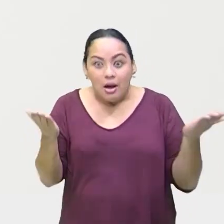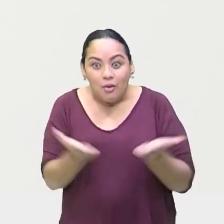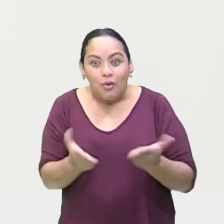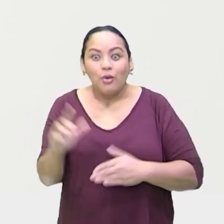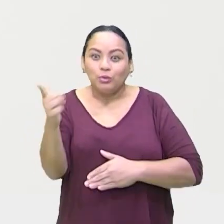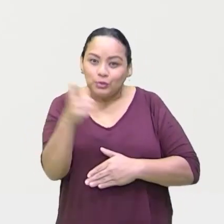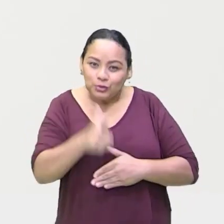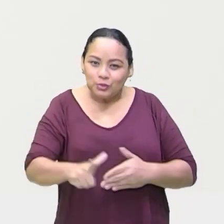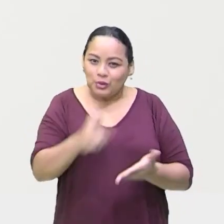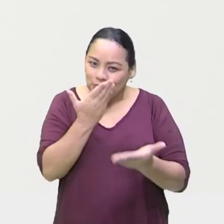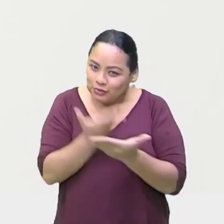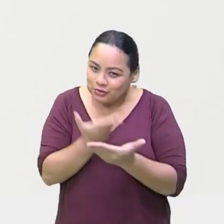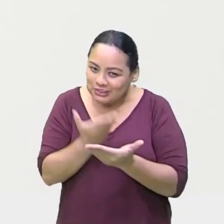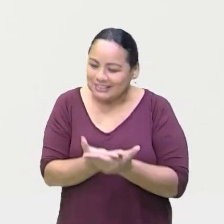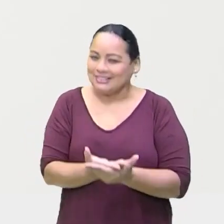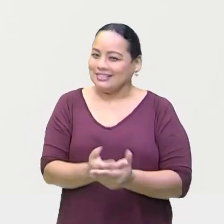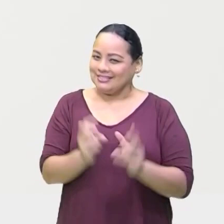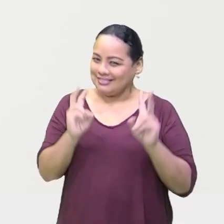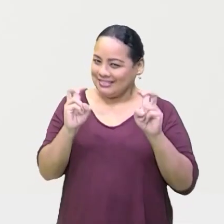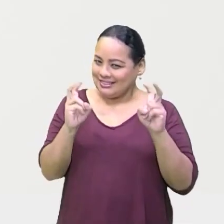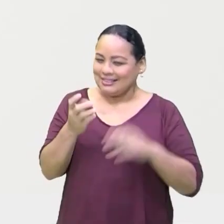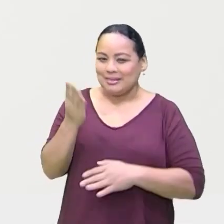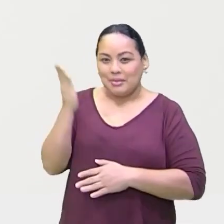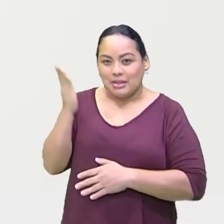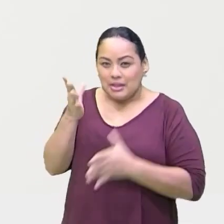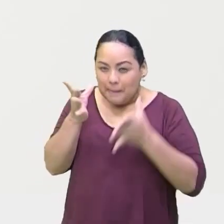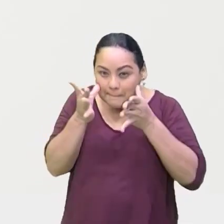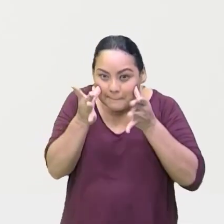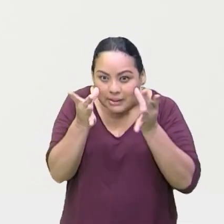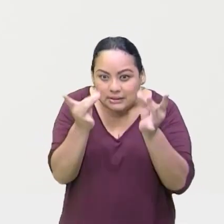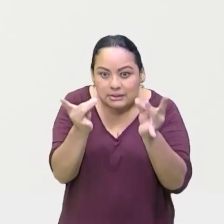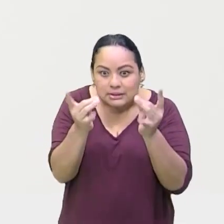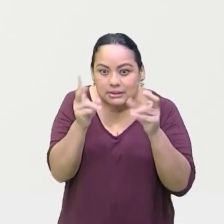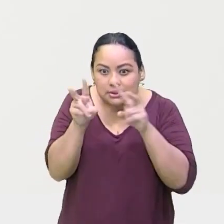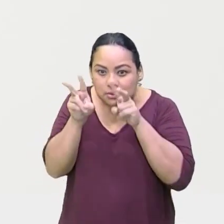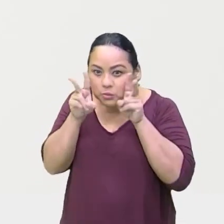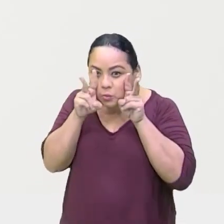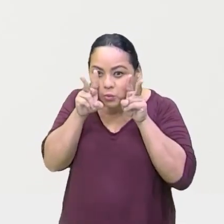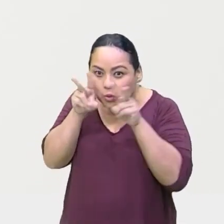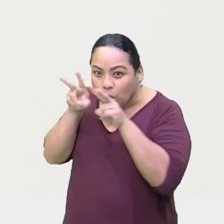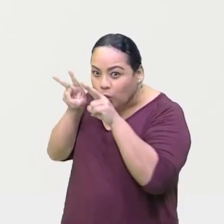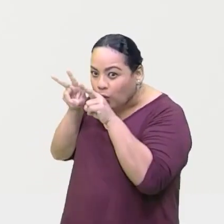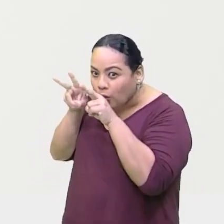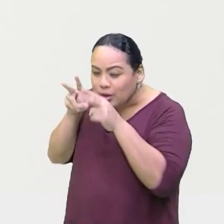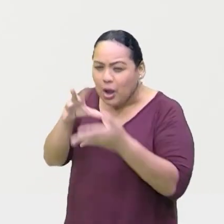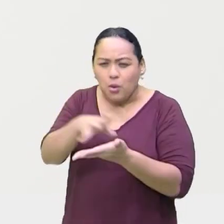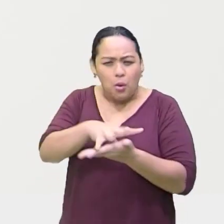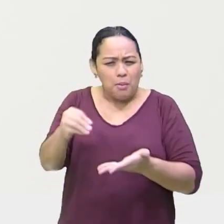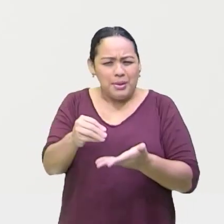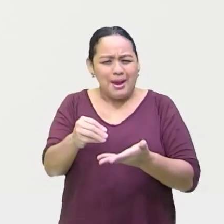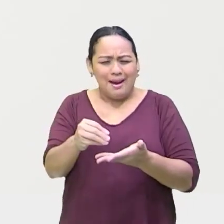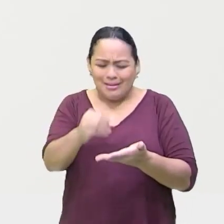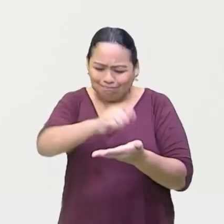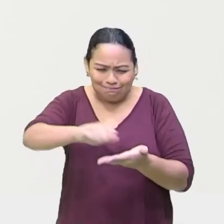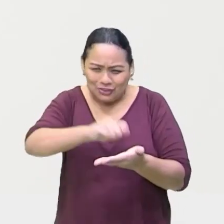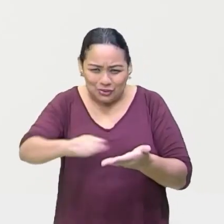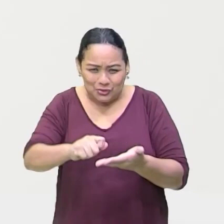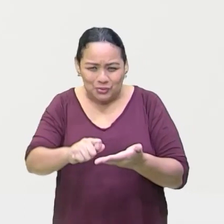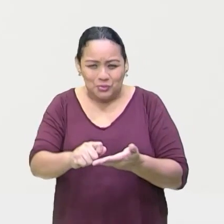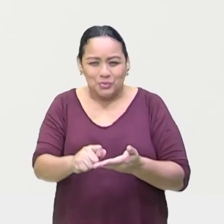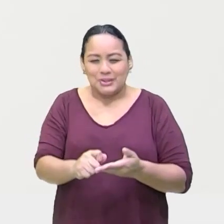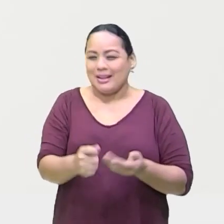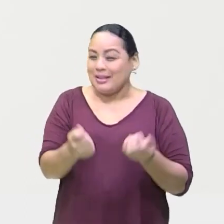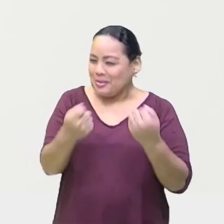estamos estudando esse assunto. Eu quero que você preste atenção. Quem não conseguir copiar, pode tirar uma